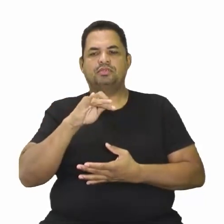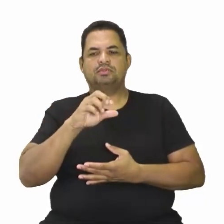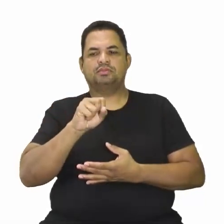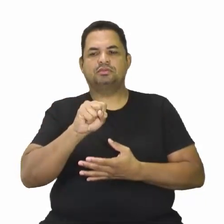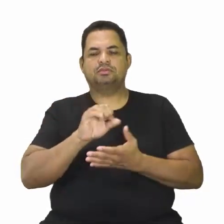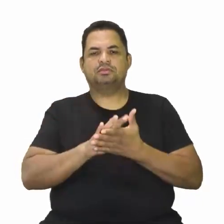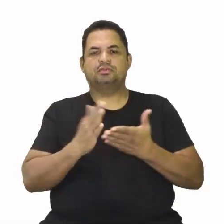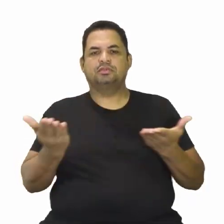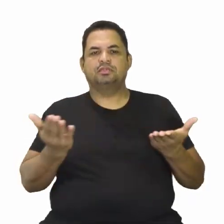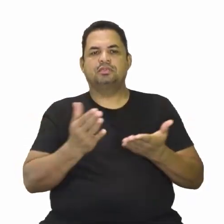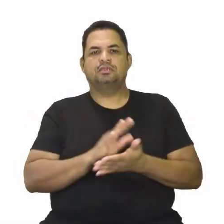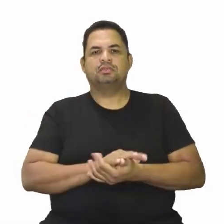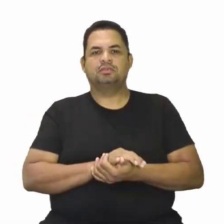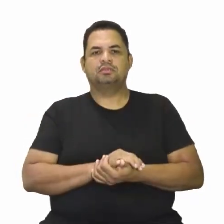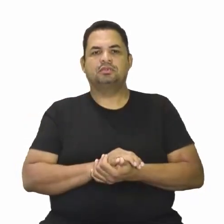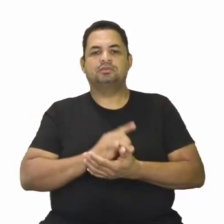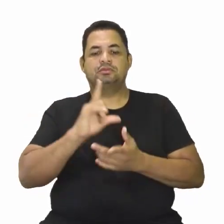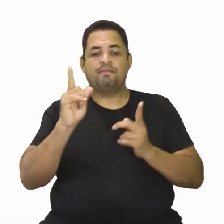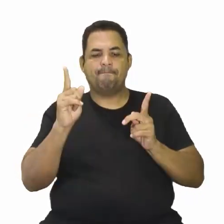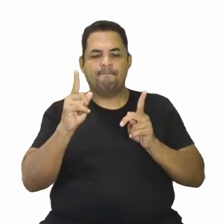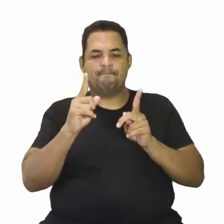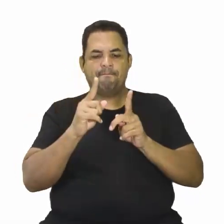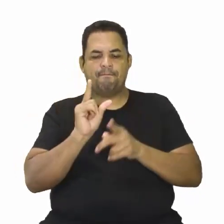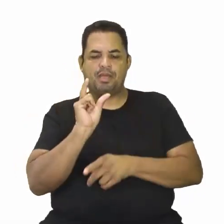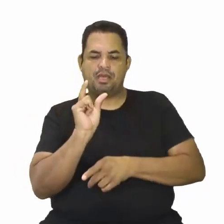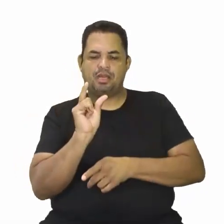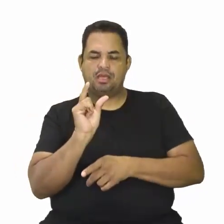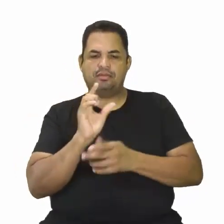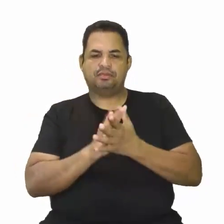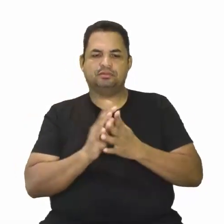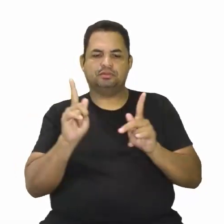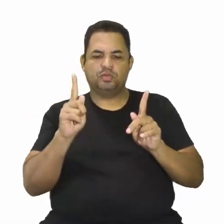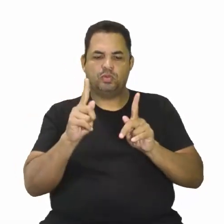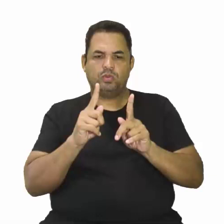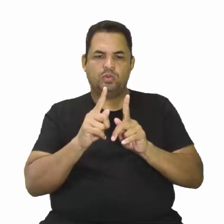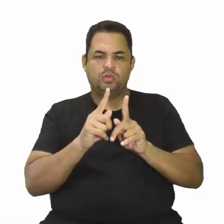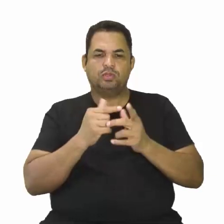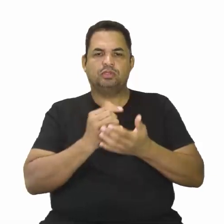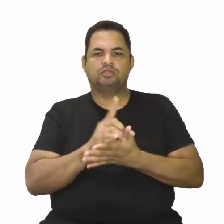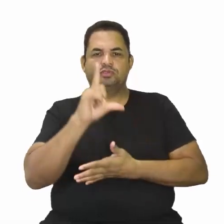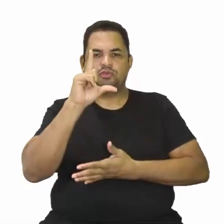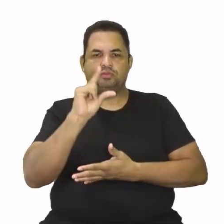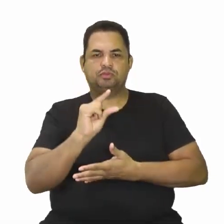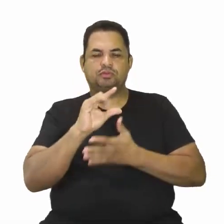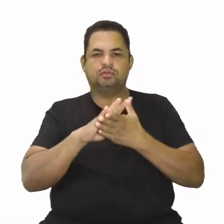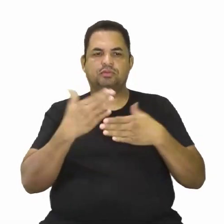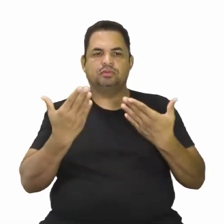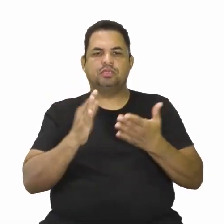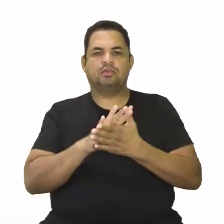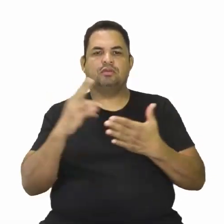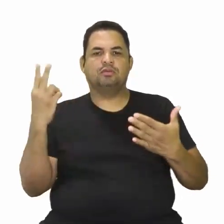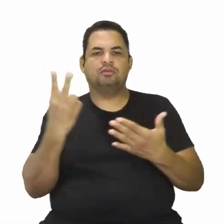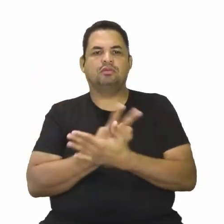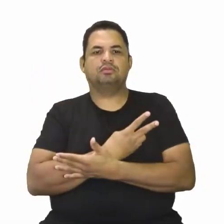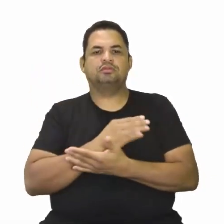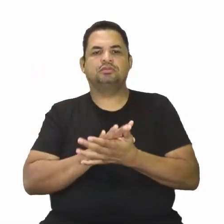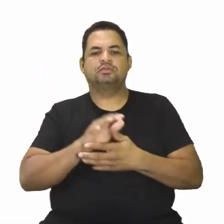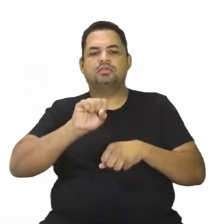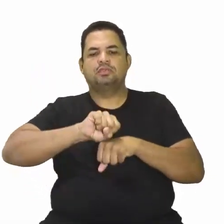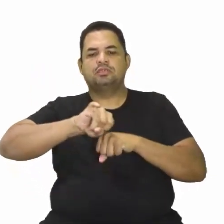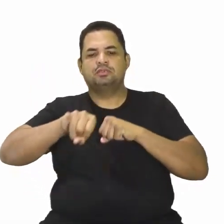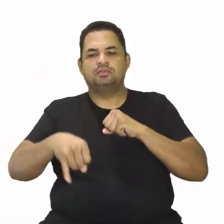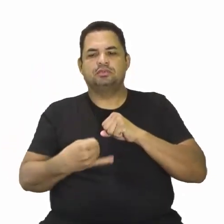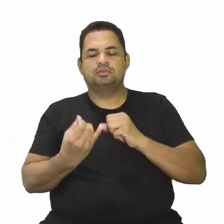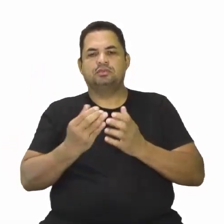as apócopes? Reduções. Essas reduções, elas vão ocorrer em alguns